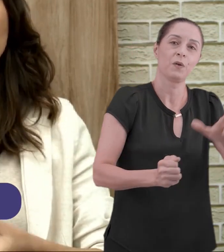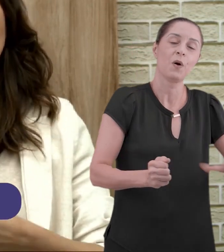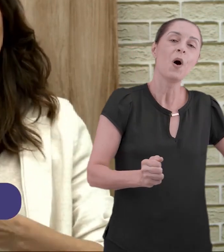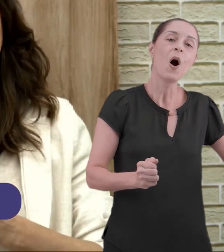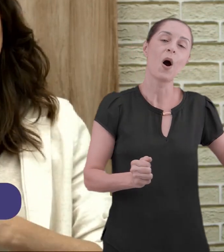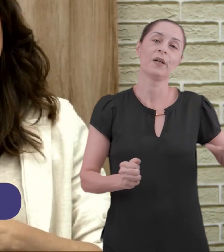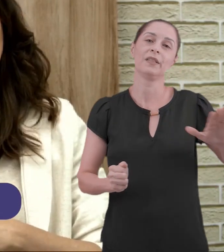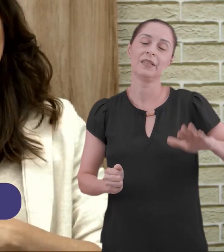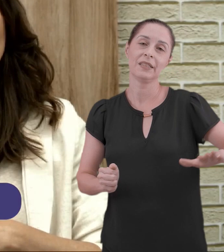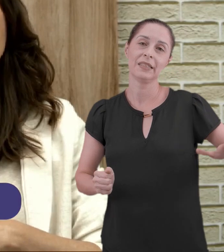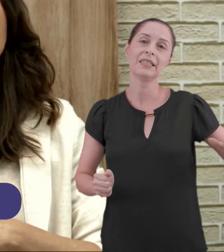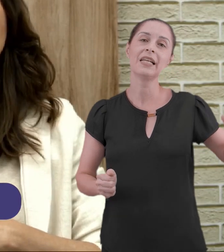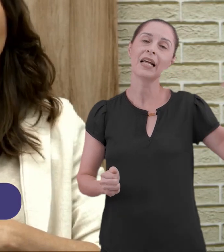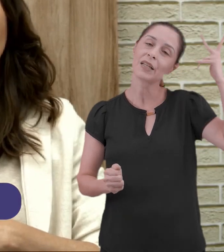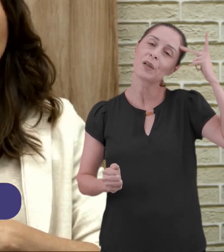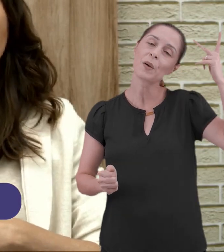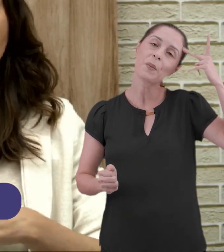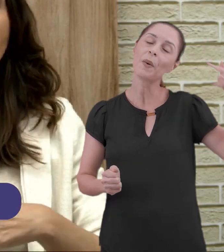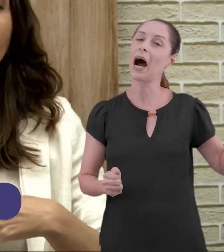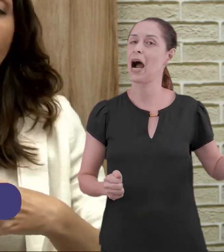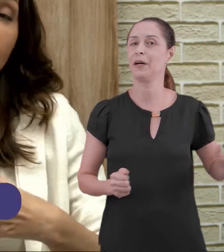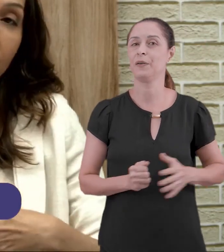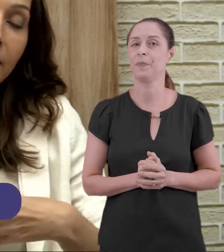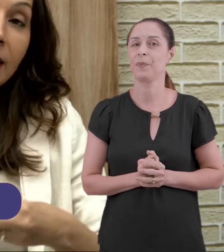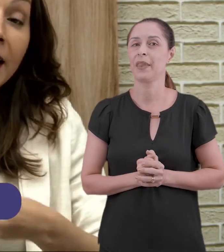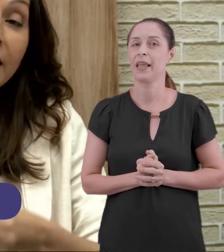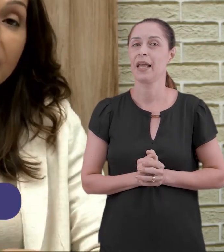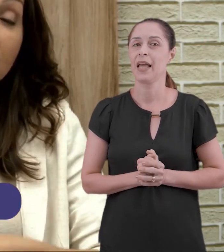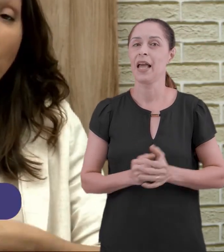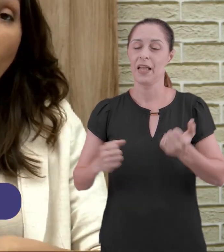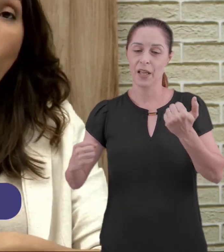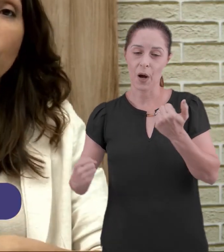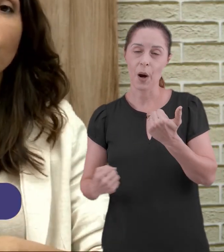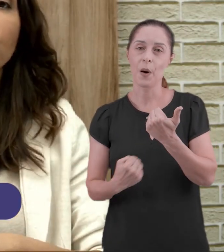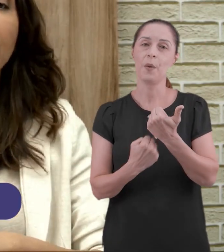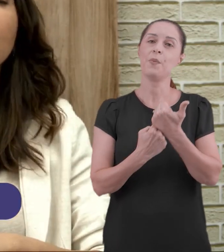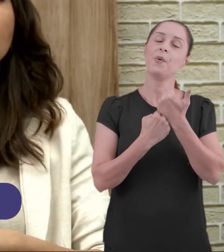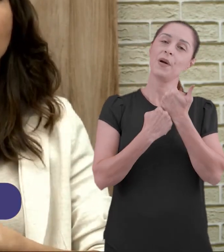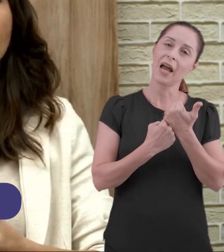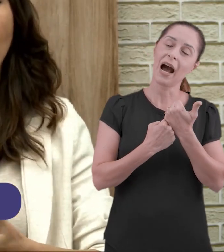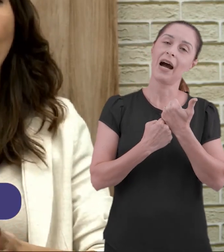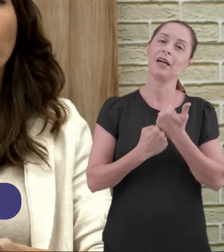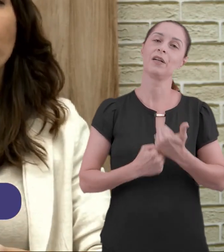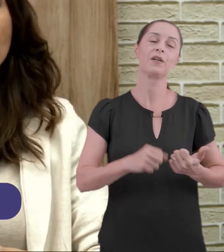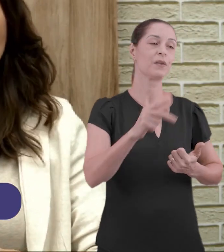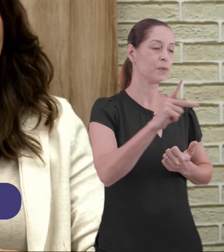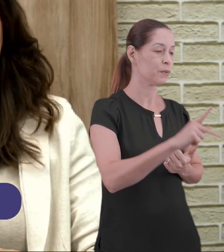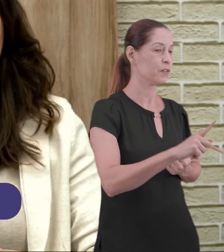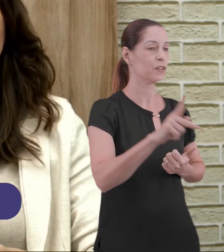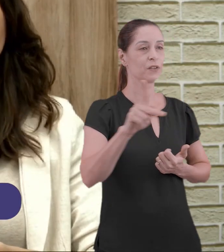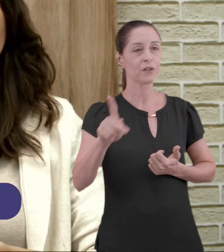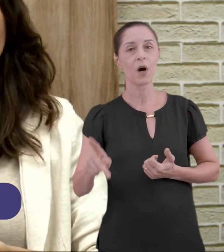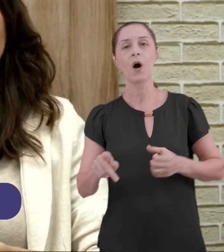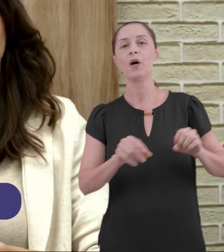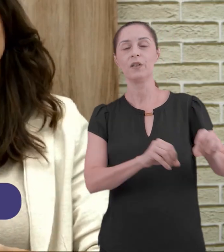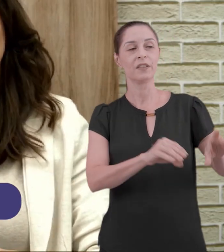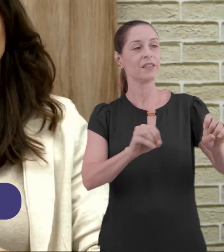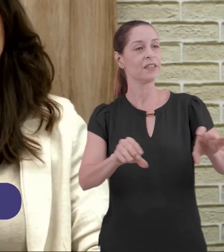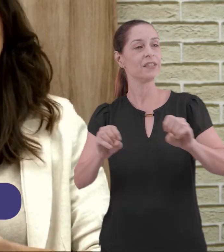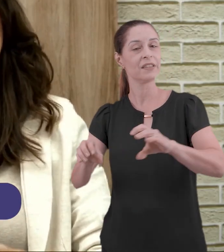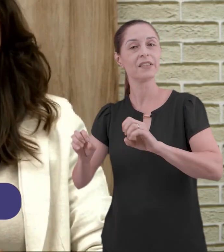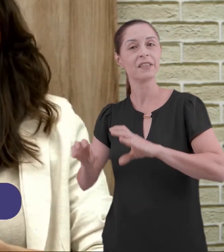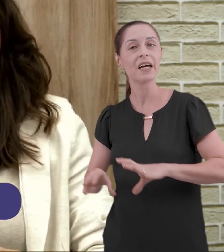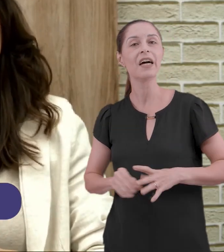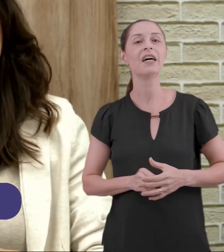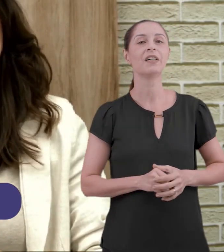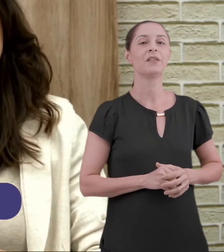Então, foram chamadas pessoas para darem esse apoio, né, ao professor que estava